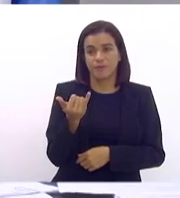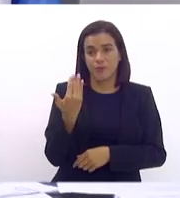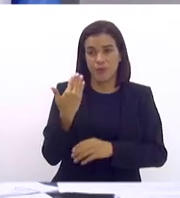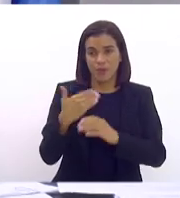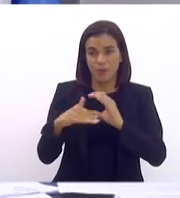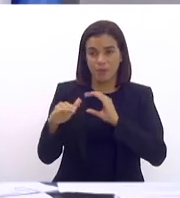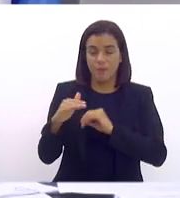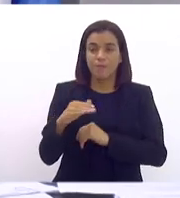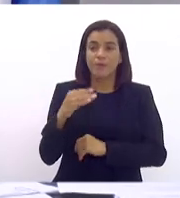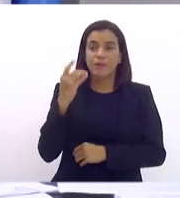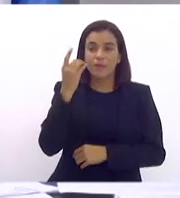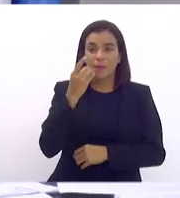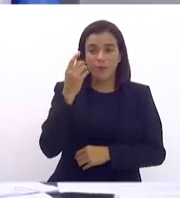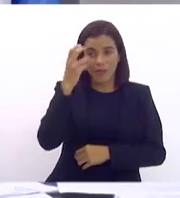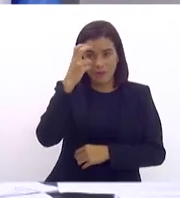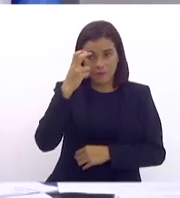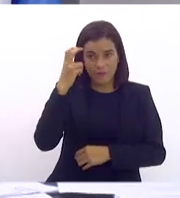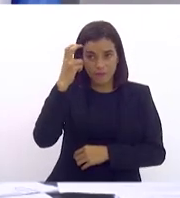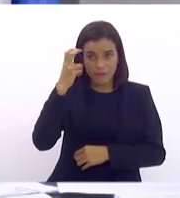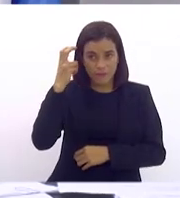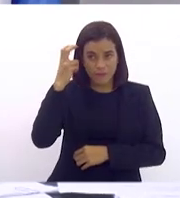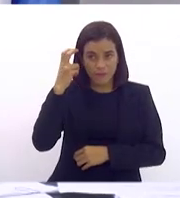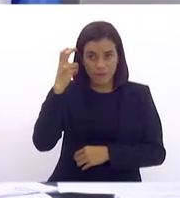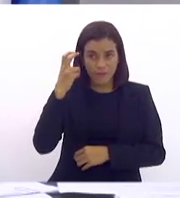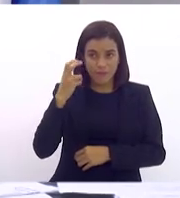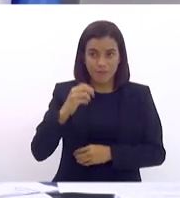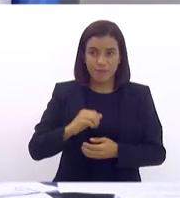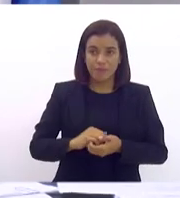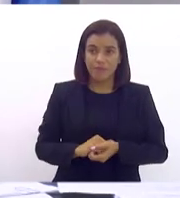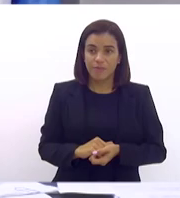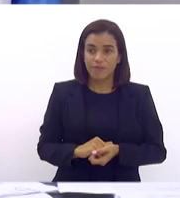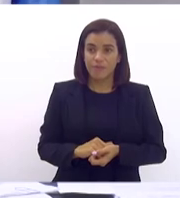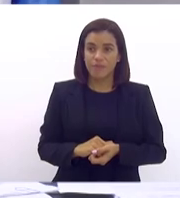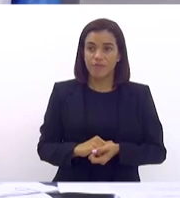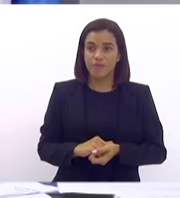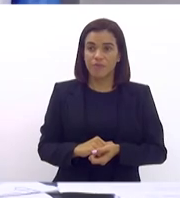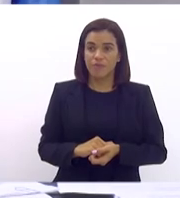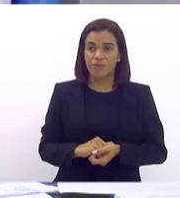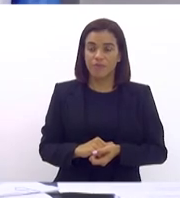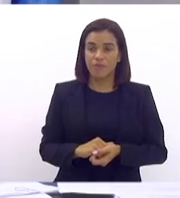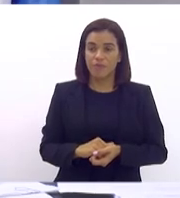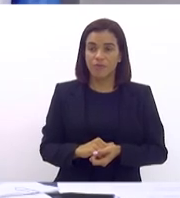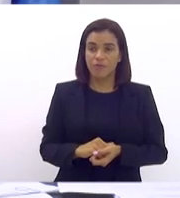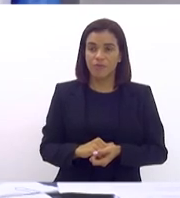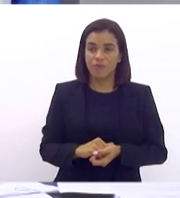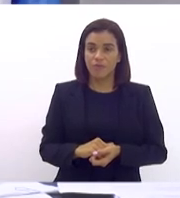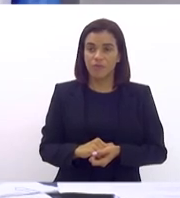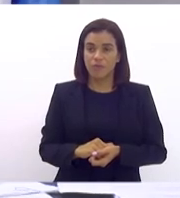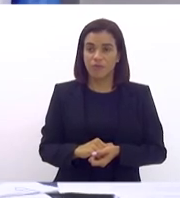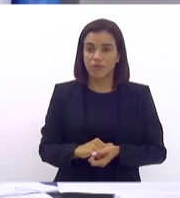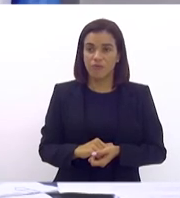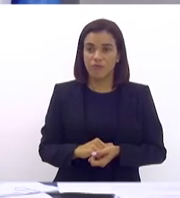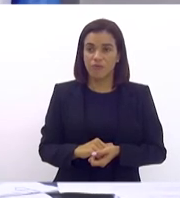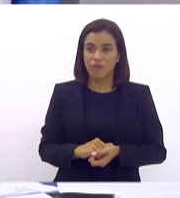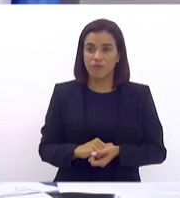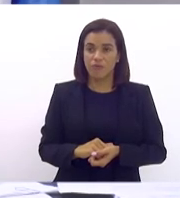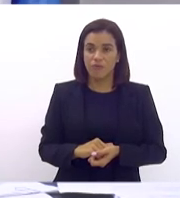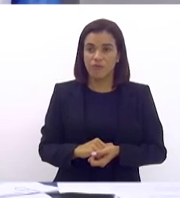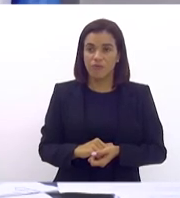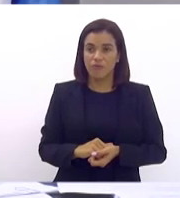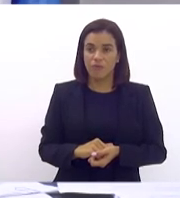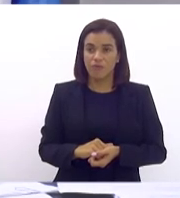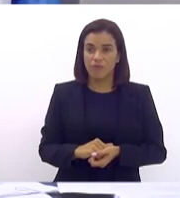encaminhamento. Deputada Verônica Lima recobrou a... Agora mandei mensagem, está só um pontinho.